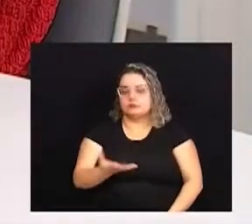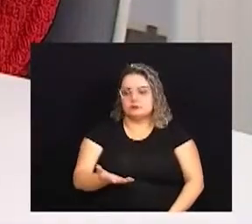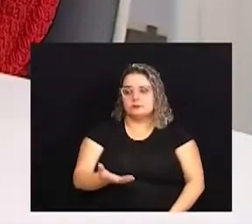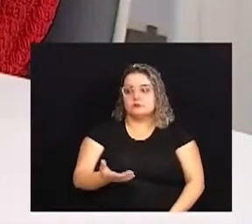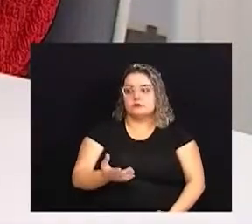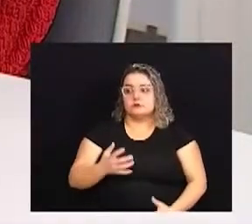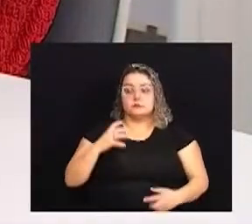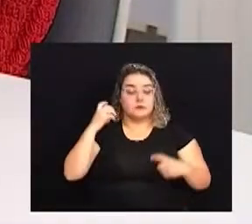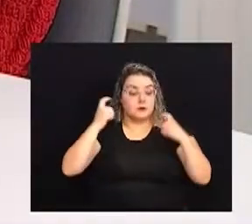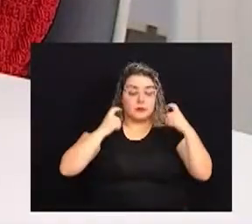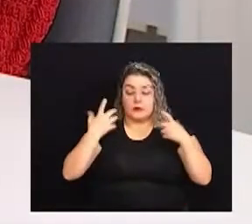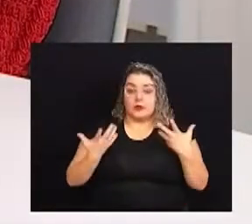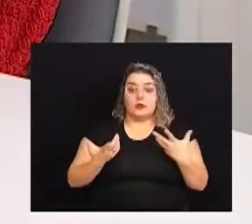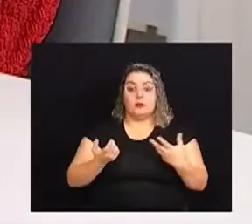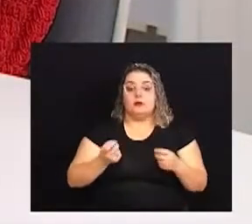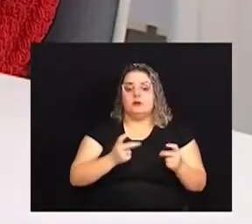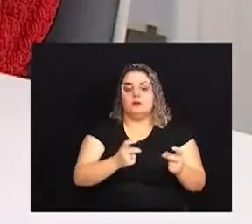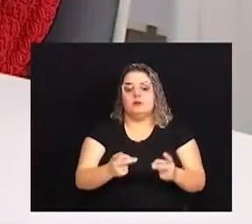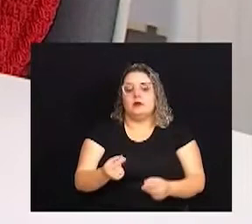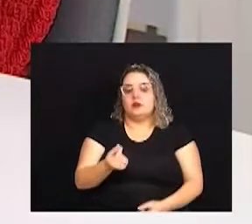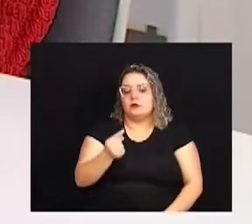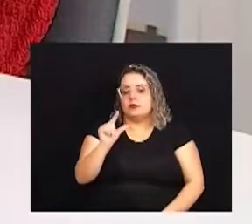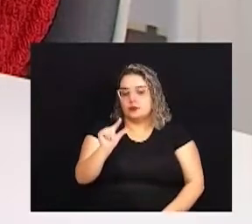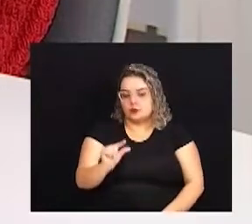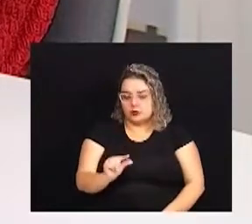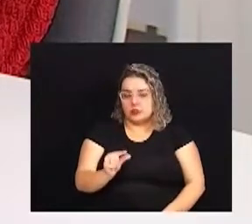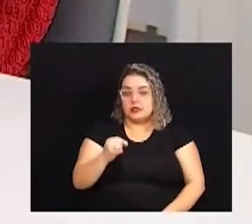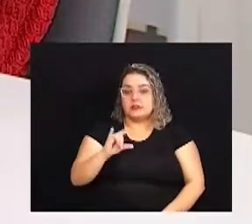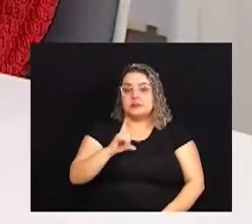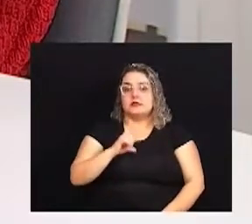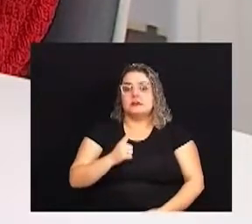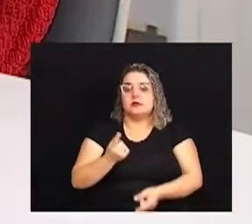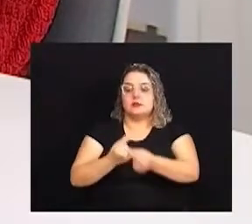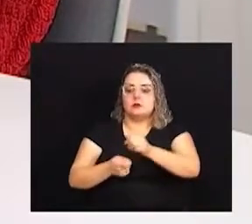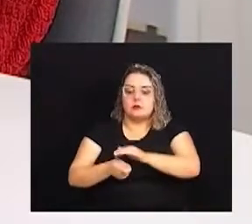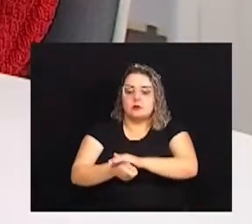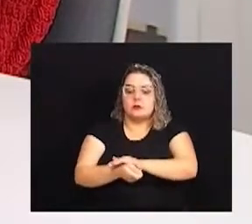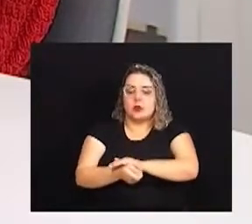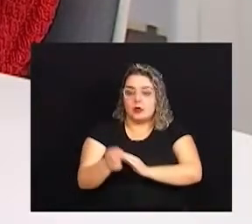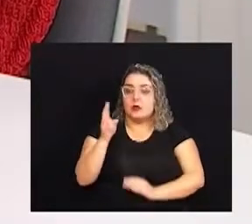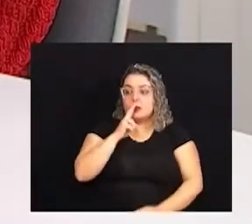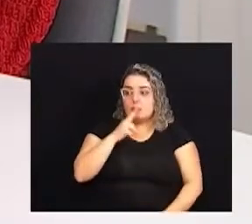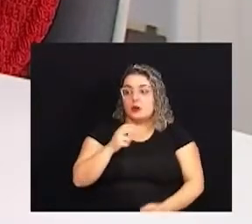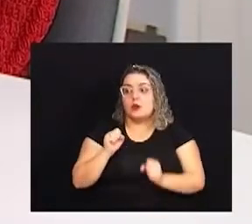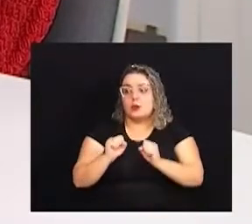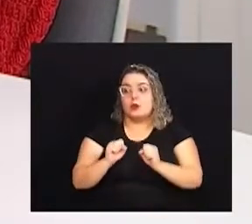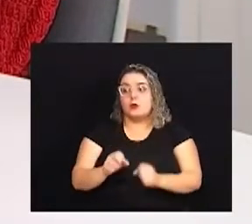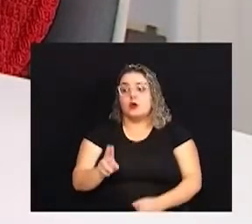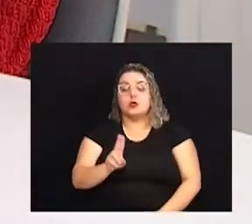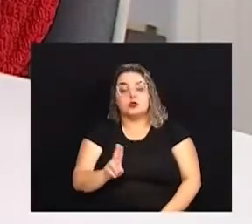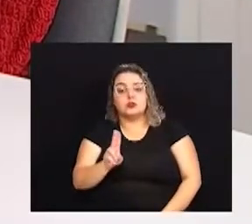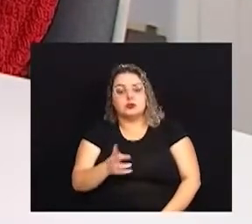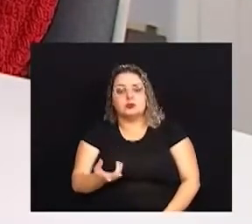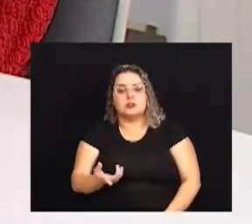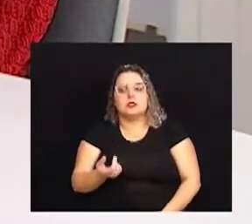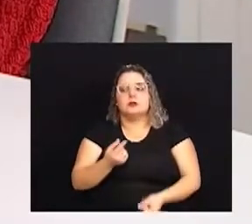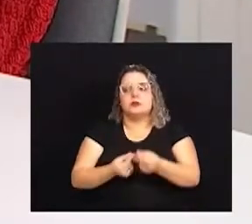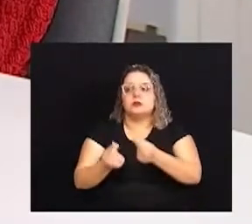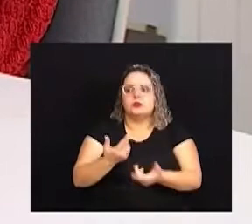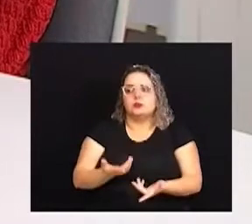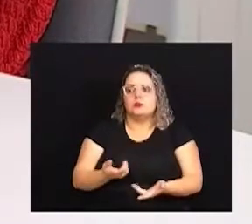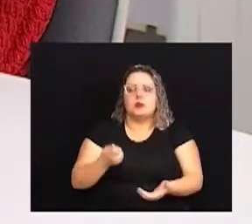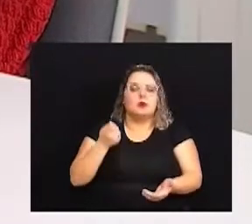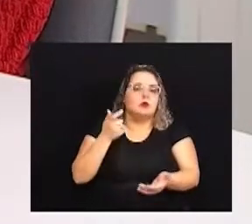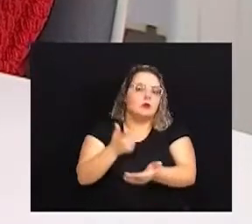no desespero, essas pessoas vendem essas coisas bem mais barato. Então, se você tem uma reserva, né, você também pode usar